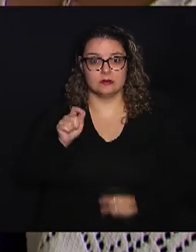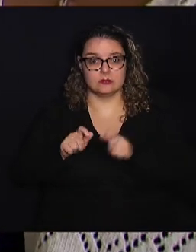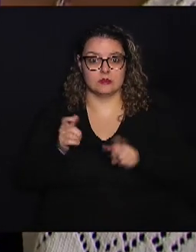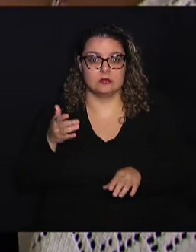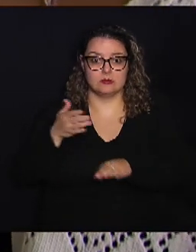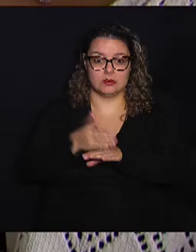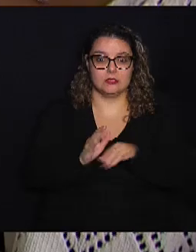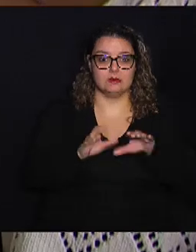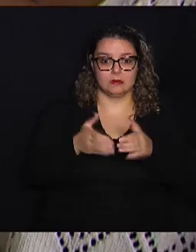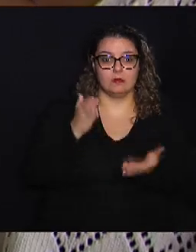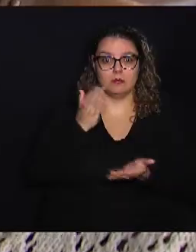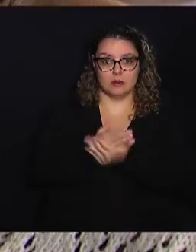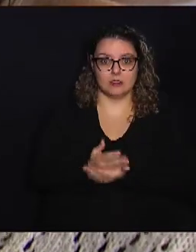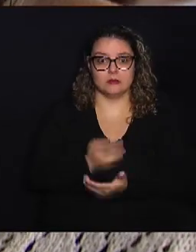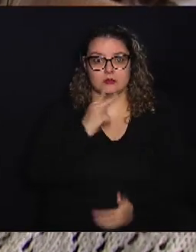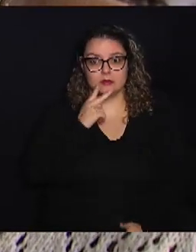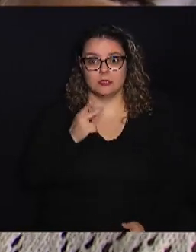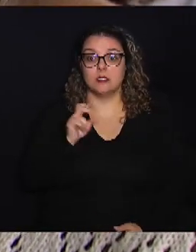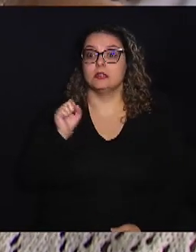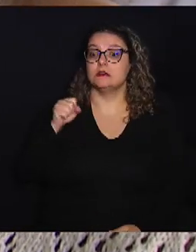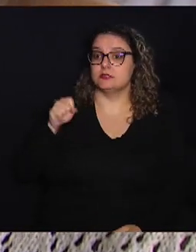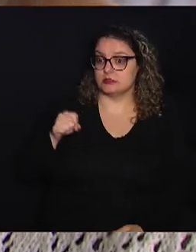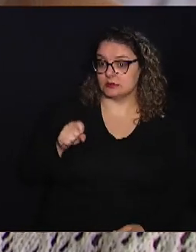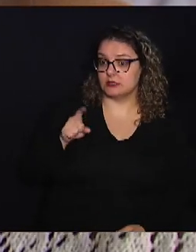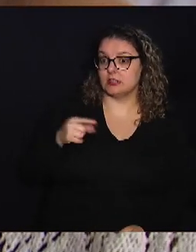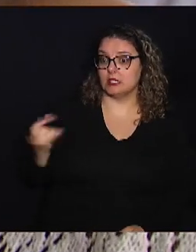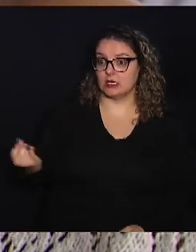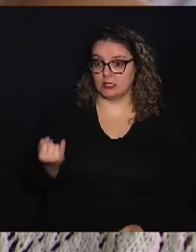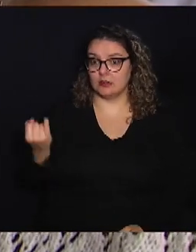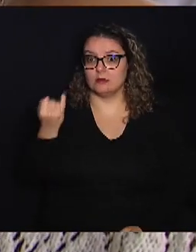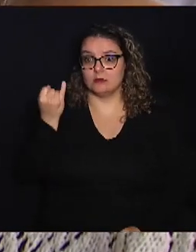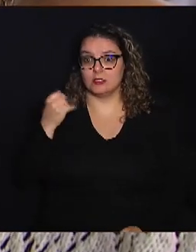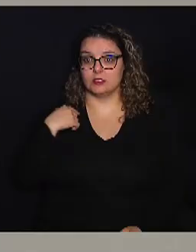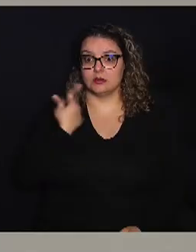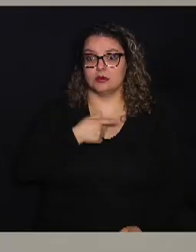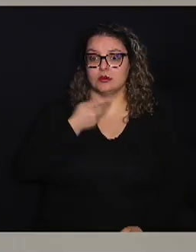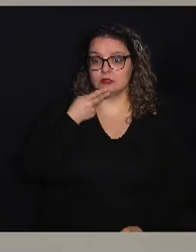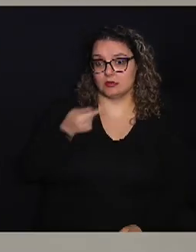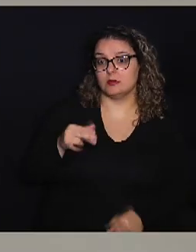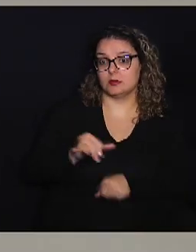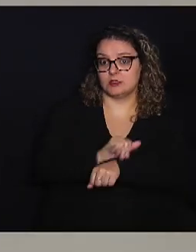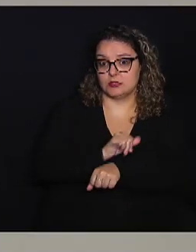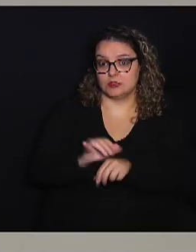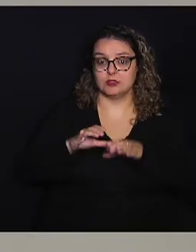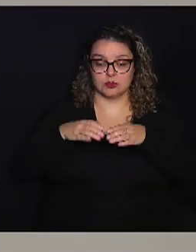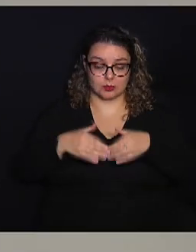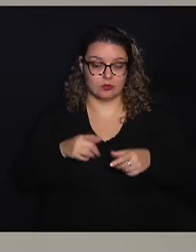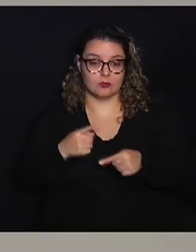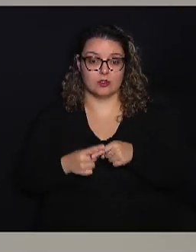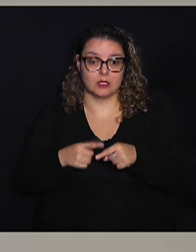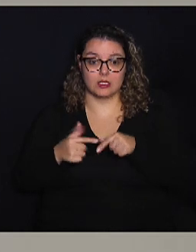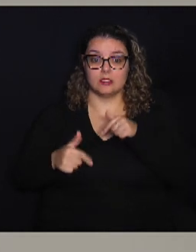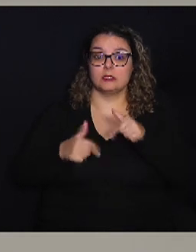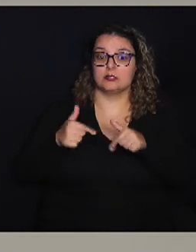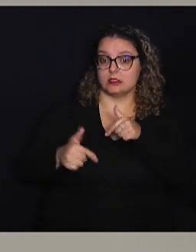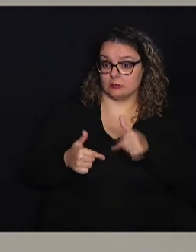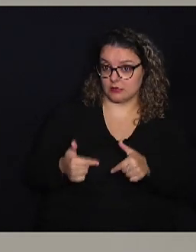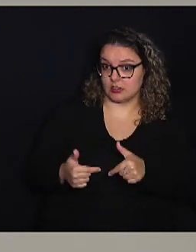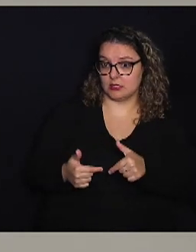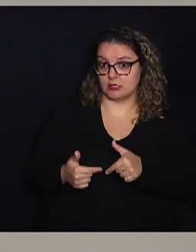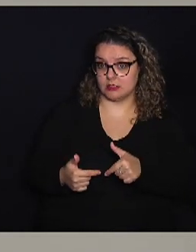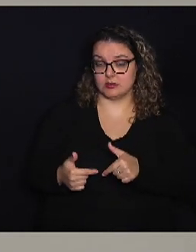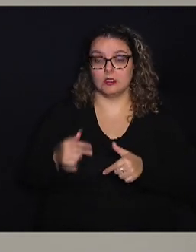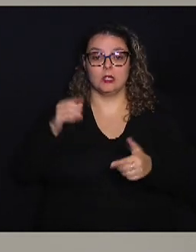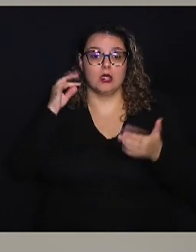grupo param de fumar, né? Isso, é super importante a gente falar essa estratégia do grupo, porque a gente trabalha com a